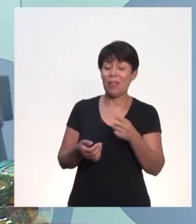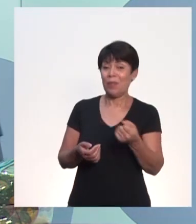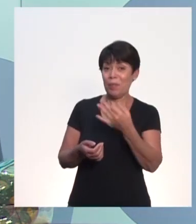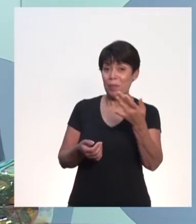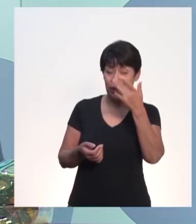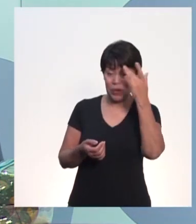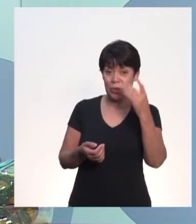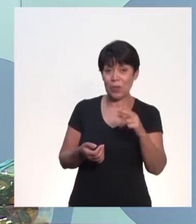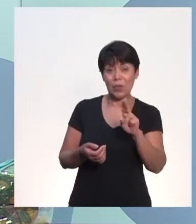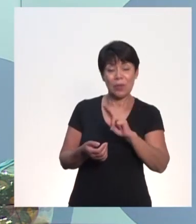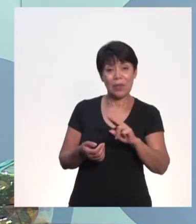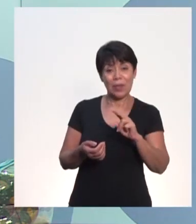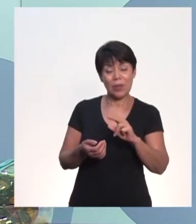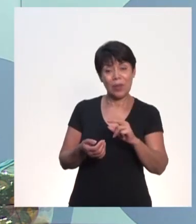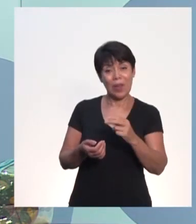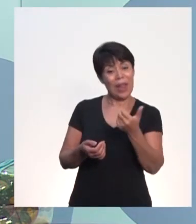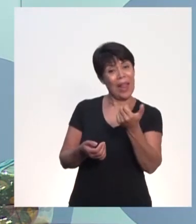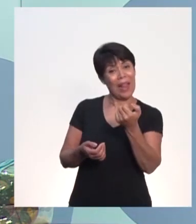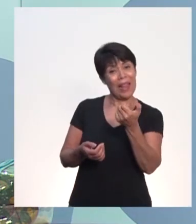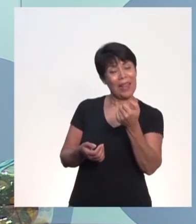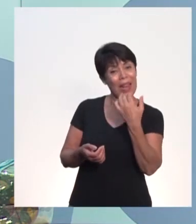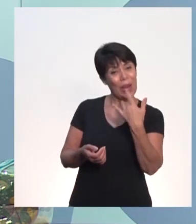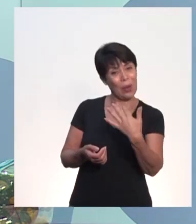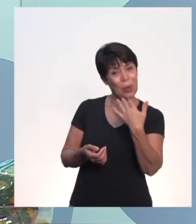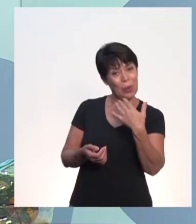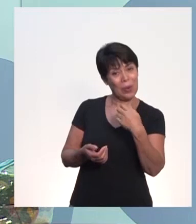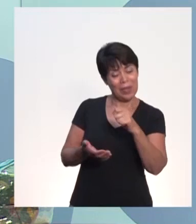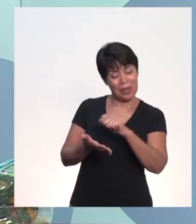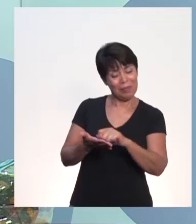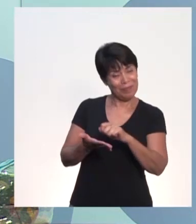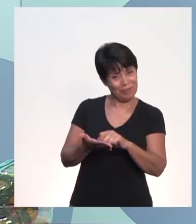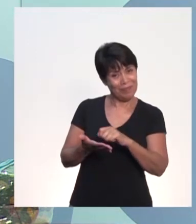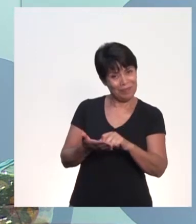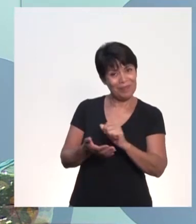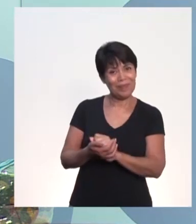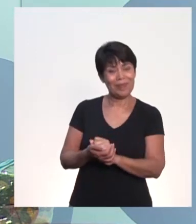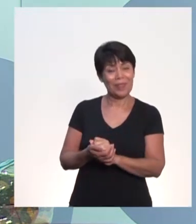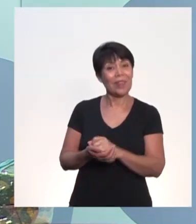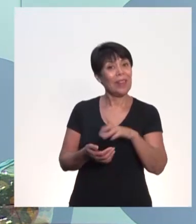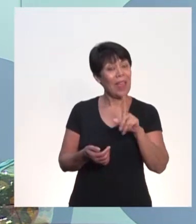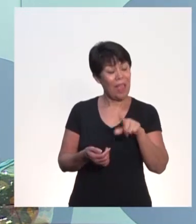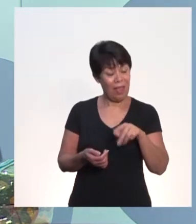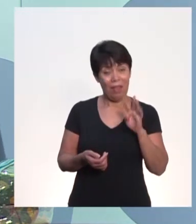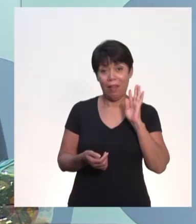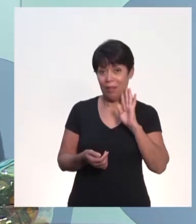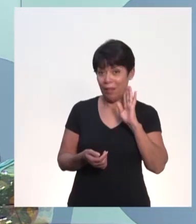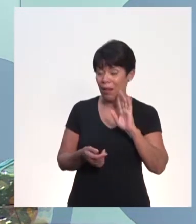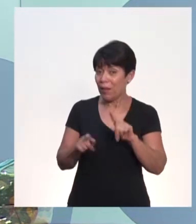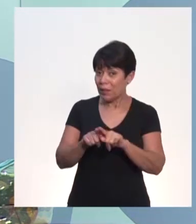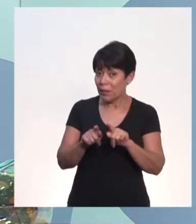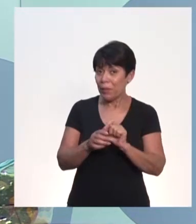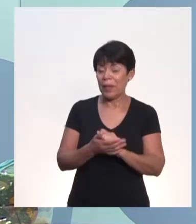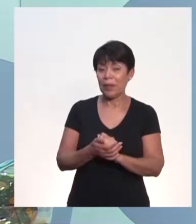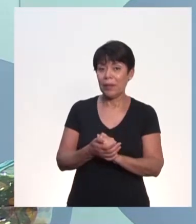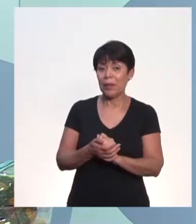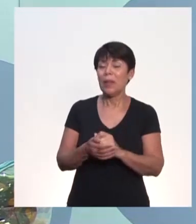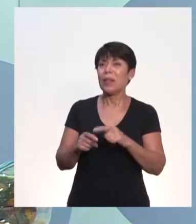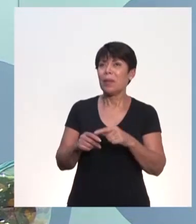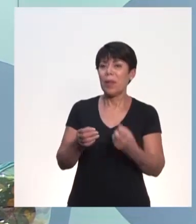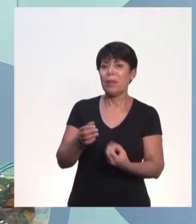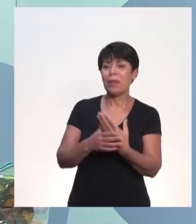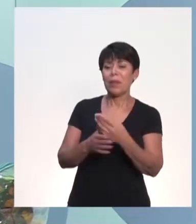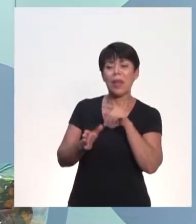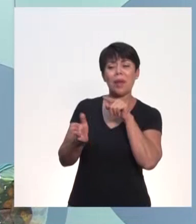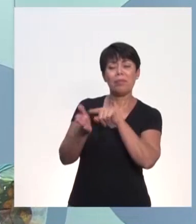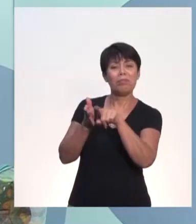trazendo caneta colorida, fazer anotações com canetas coloridas, né? Isso é uma coisa bem bacana. Fazer questões, eu não